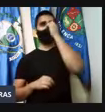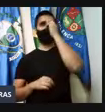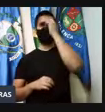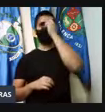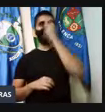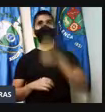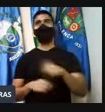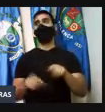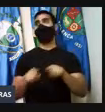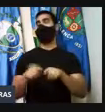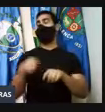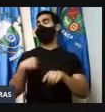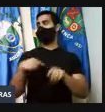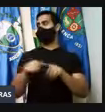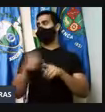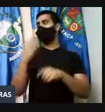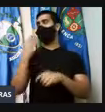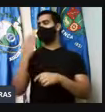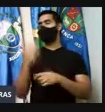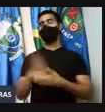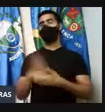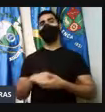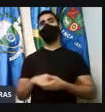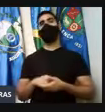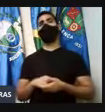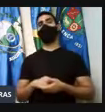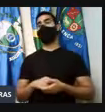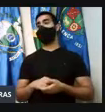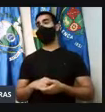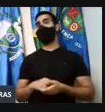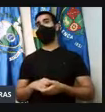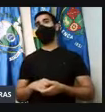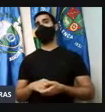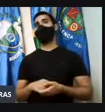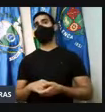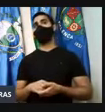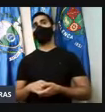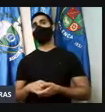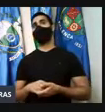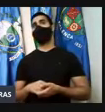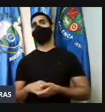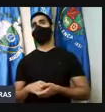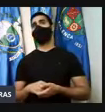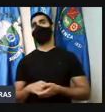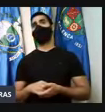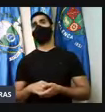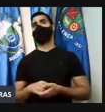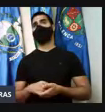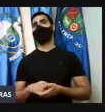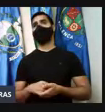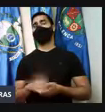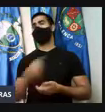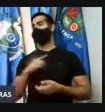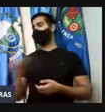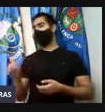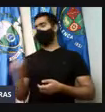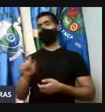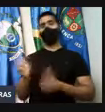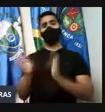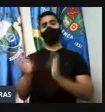pedi também, vereador, que viesse aqui a comissão especial que